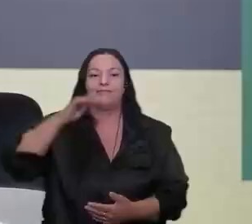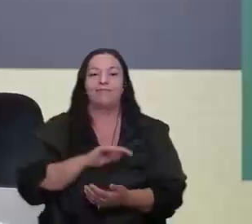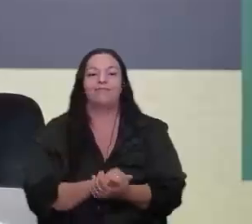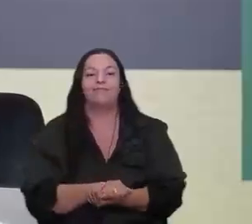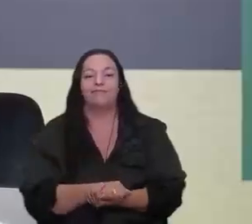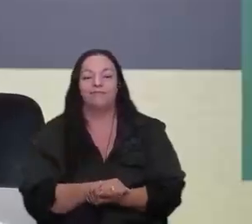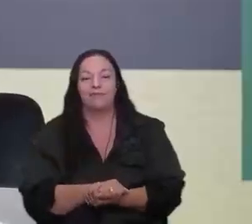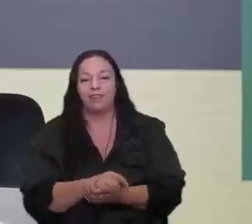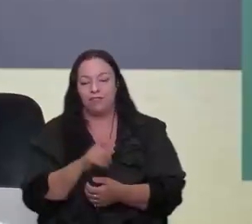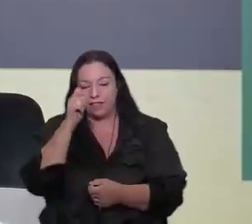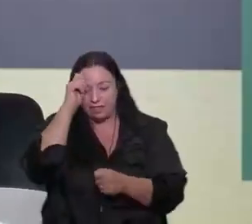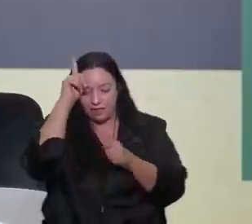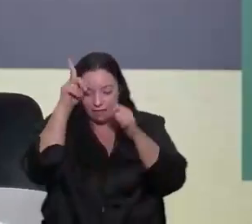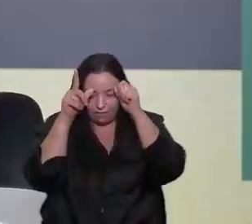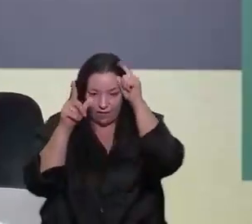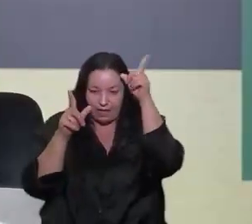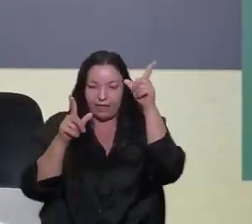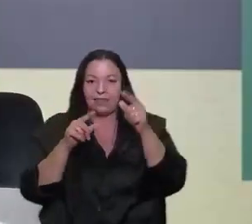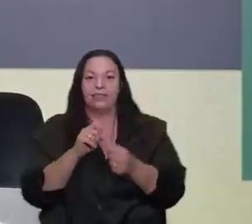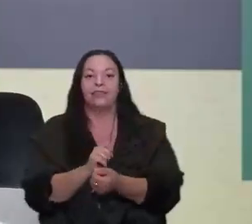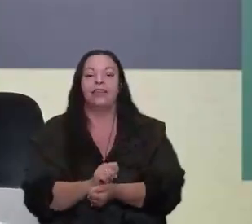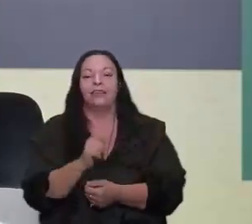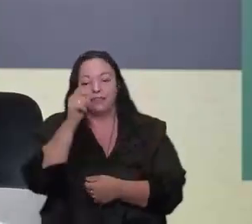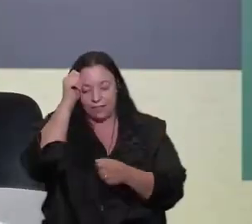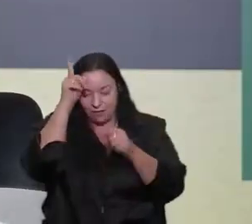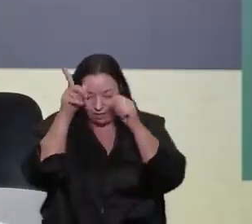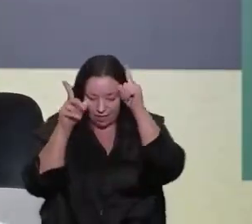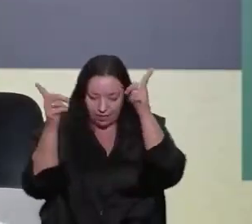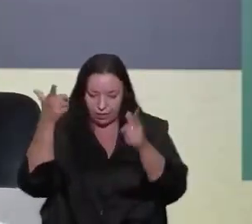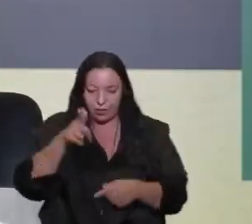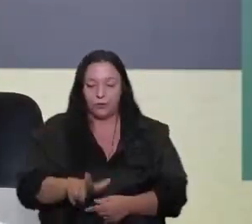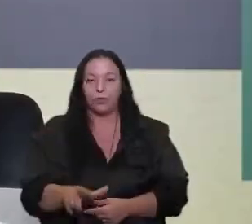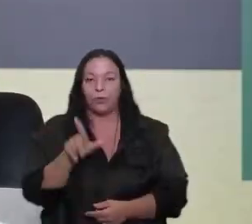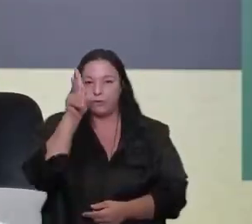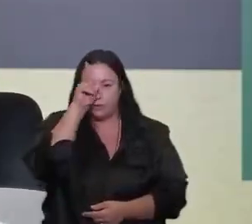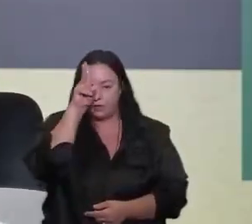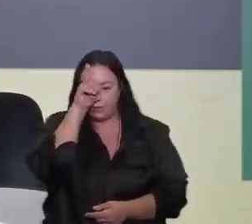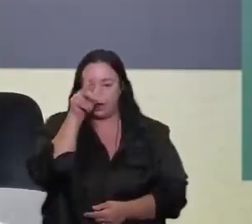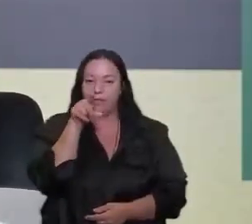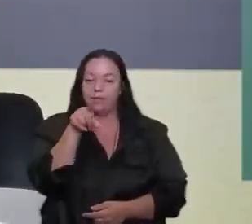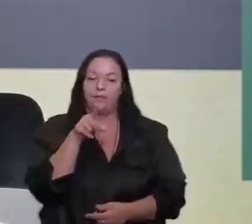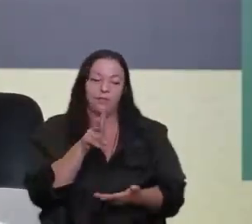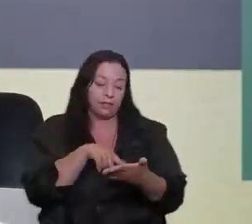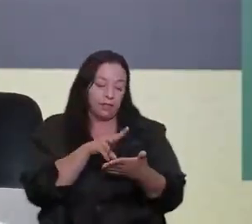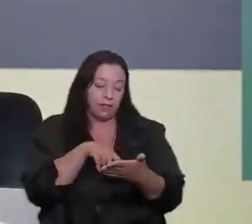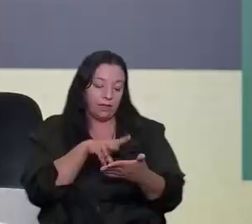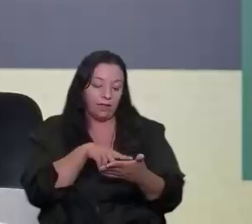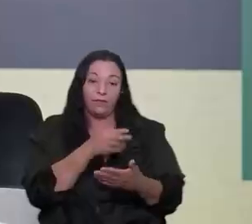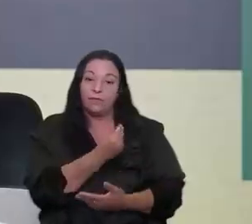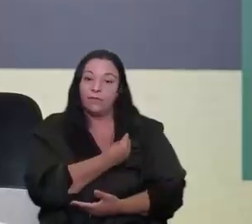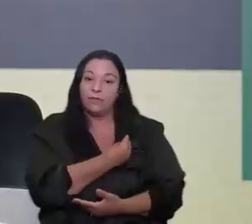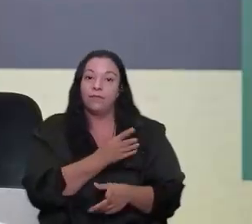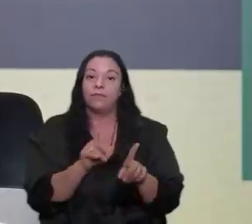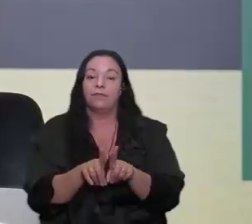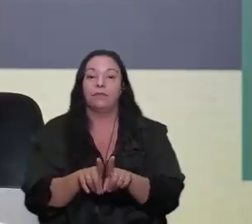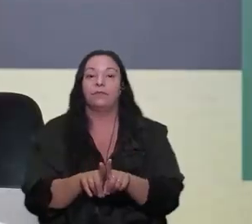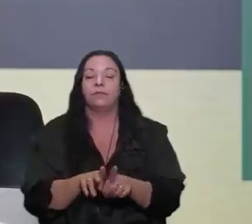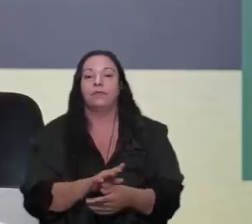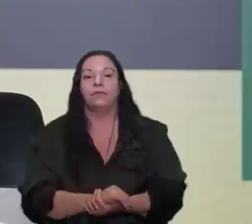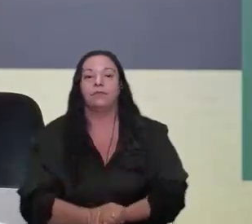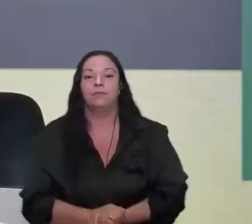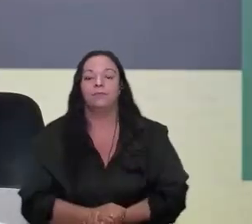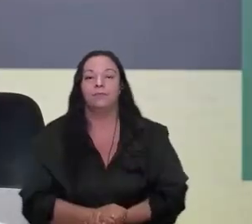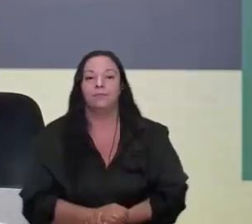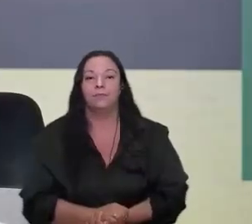Você inventa, você reinventa histórias que você lê e histórias que você também vive.